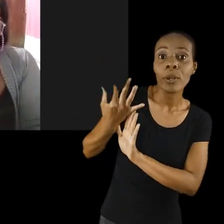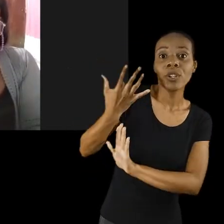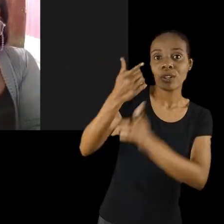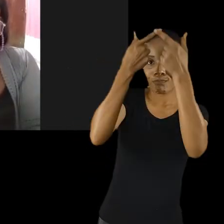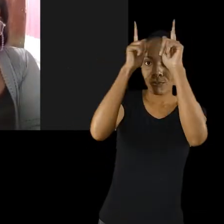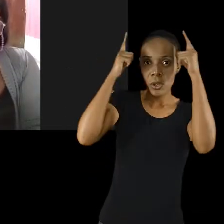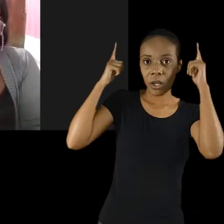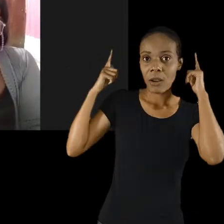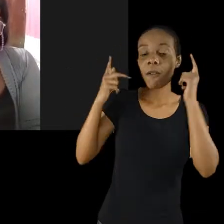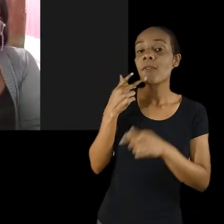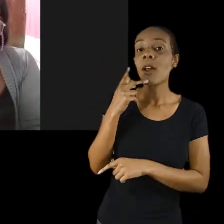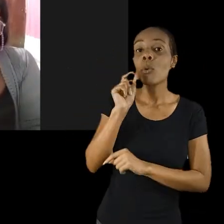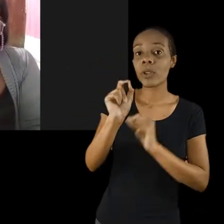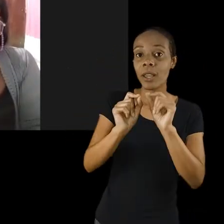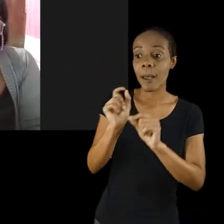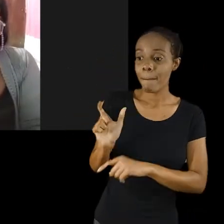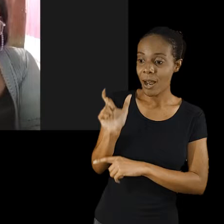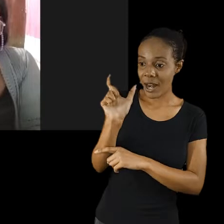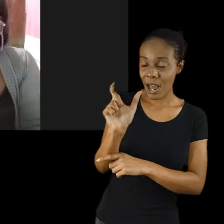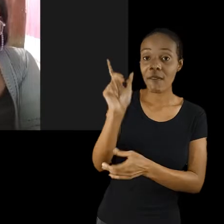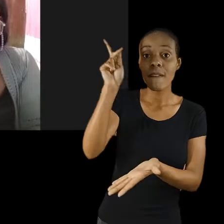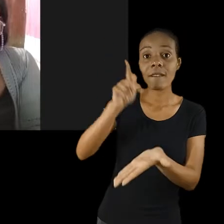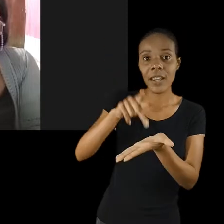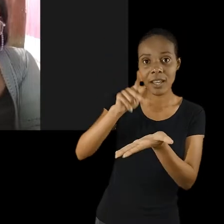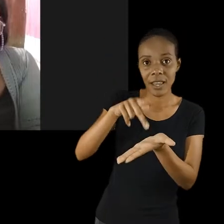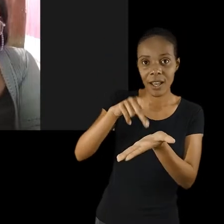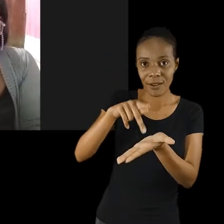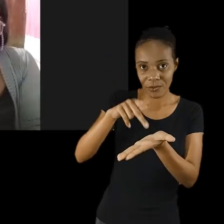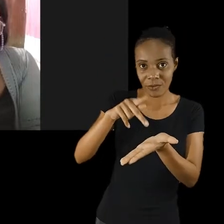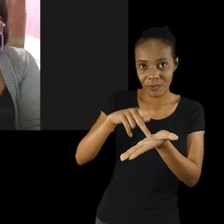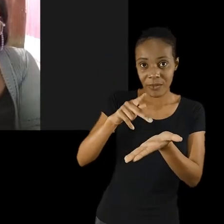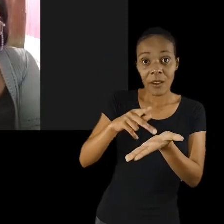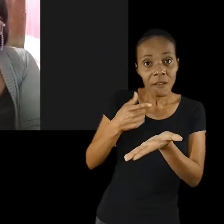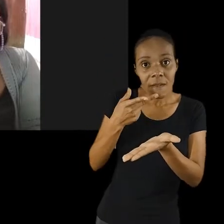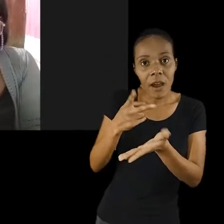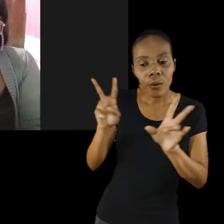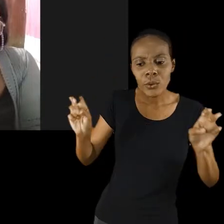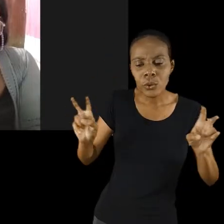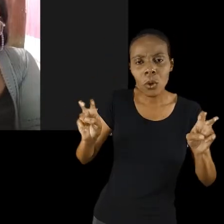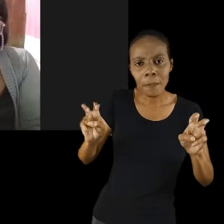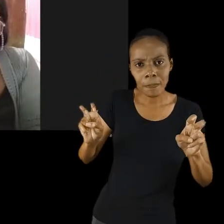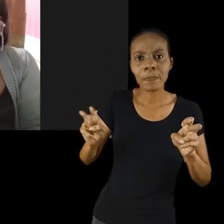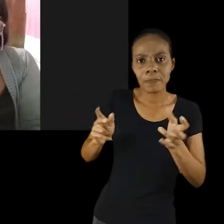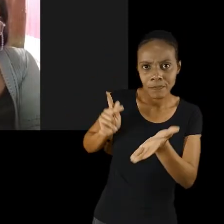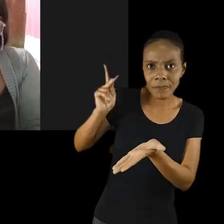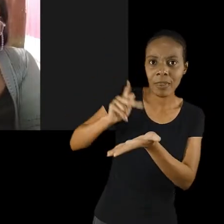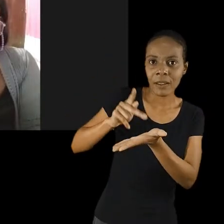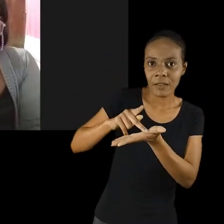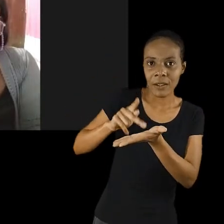verdade. Inclusive, a etimologia, o significado diz da verdade, né? E a oralidade de um poeta